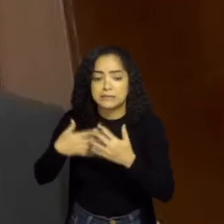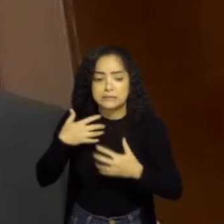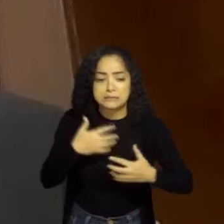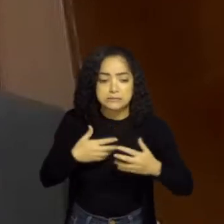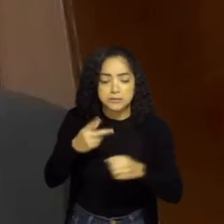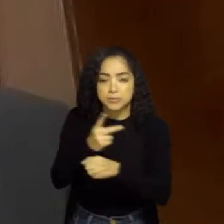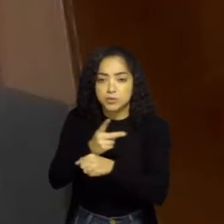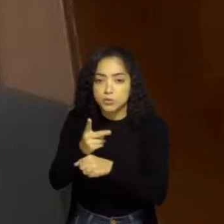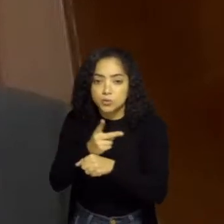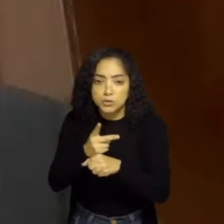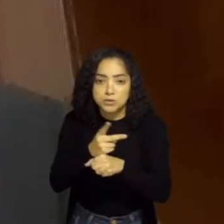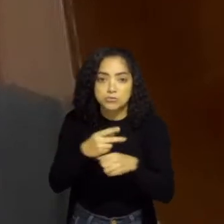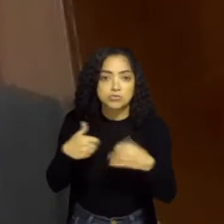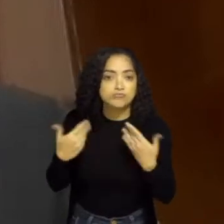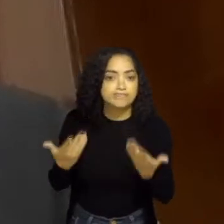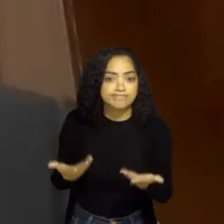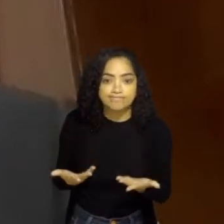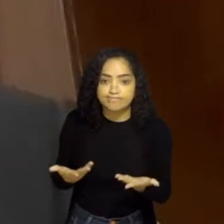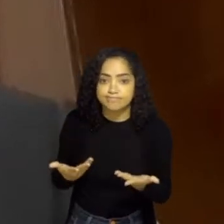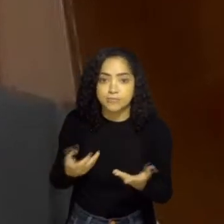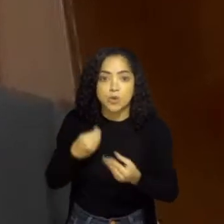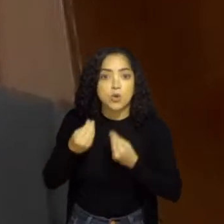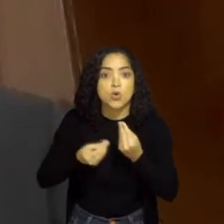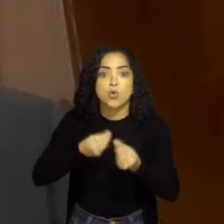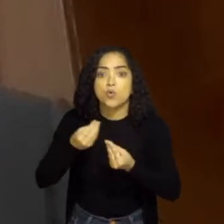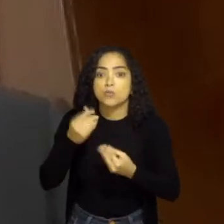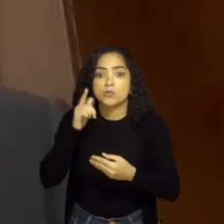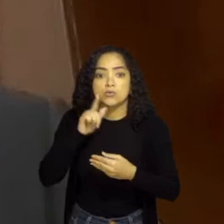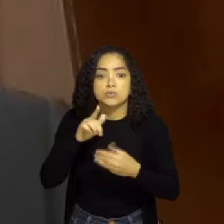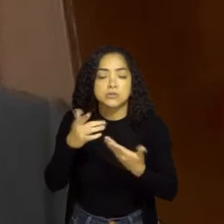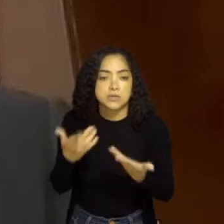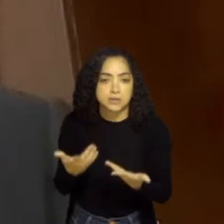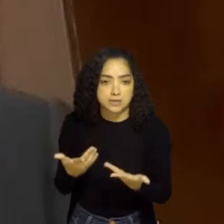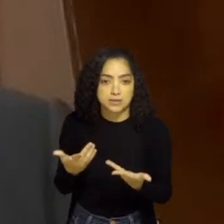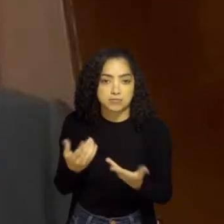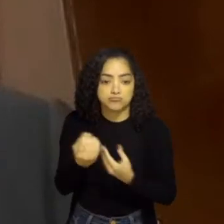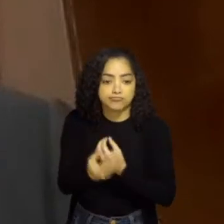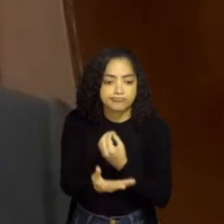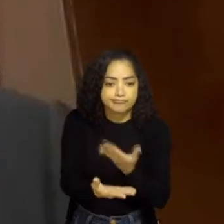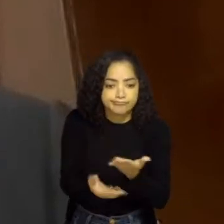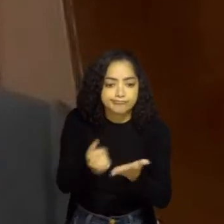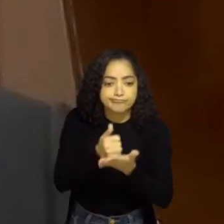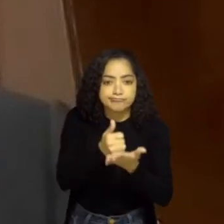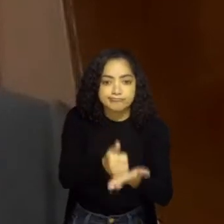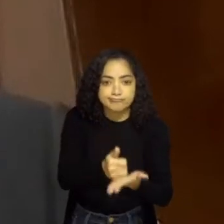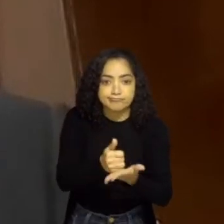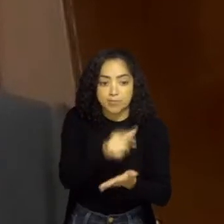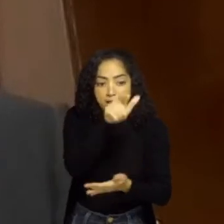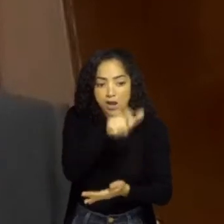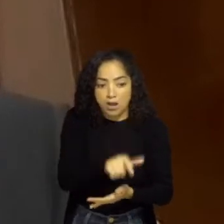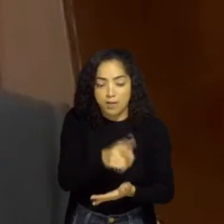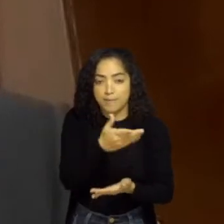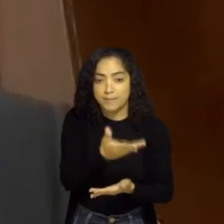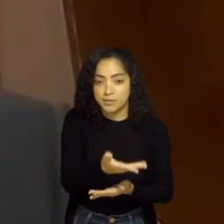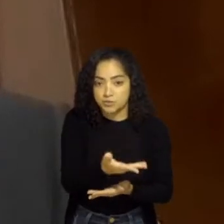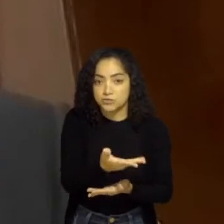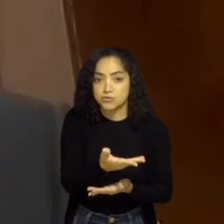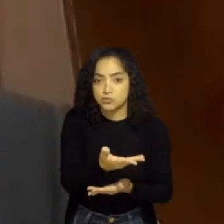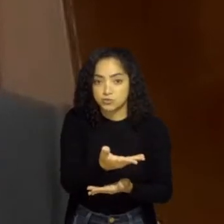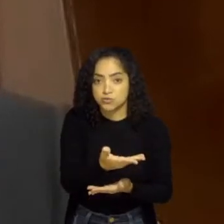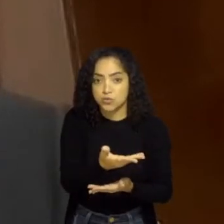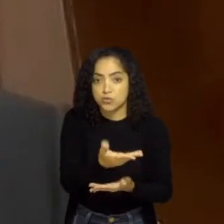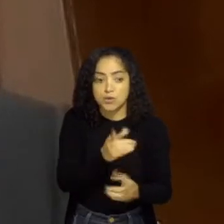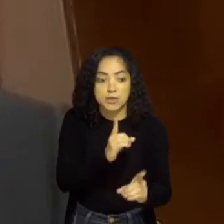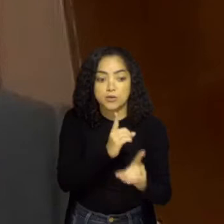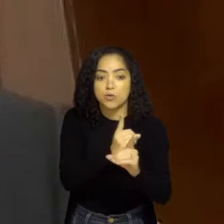procurando? Né? Como é que se consegue conceder algum tipo de auxílio a uma pessoa que é encontrada